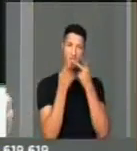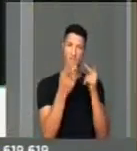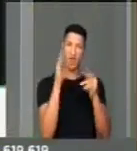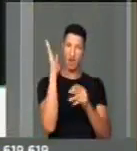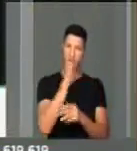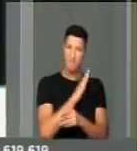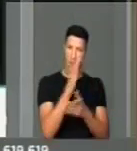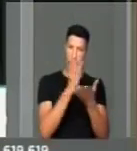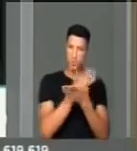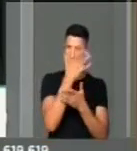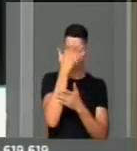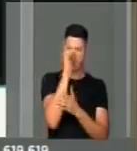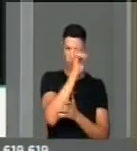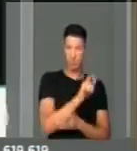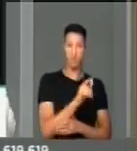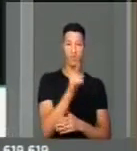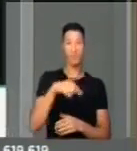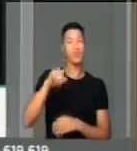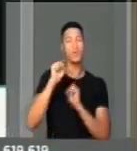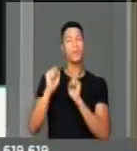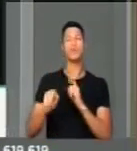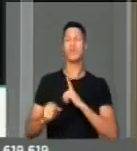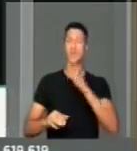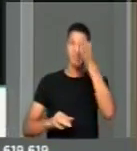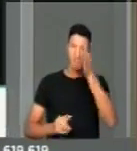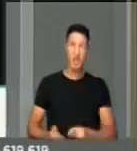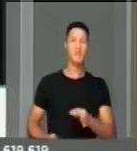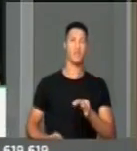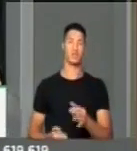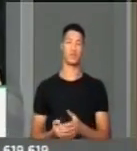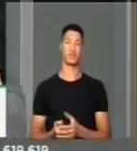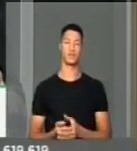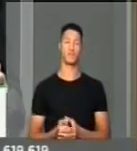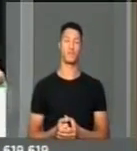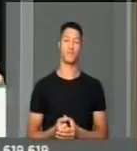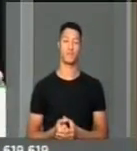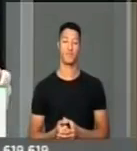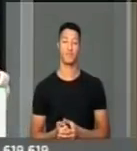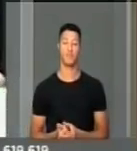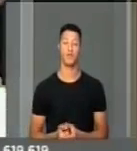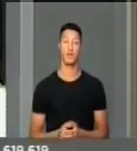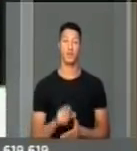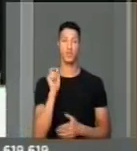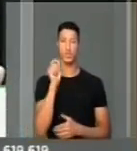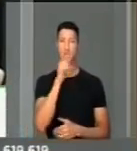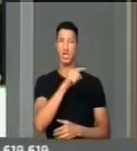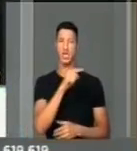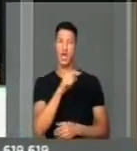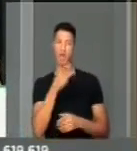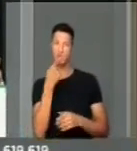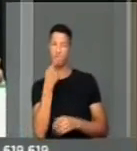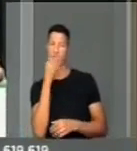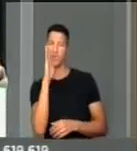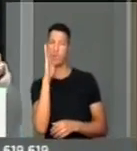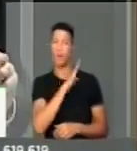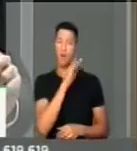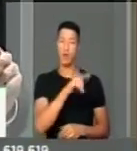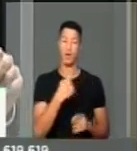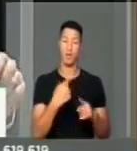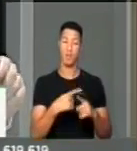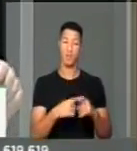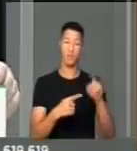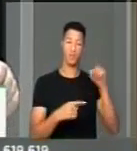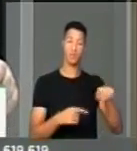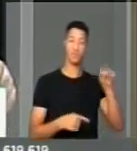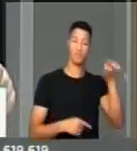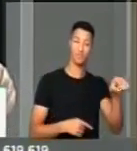de alguém, vocês podem ter certeza de uma coisa: de quem ele estiver falando mal, é porque